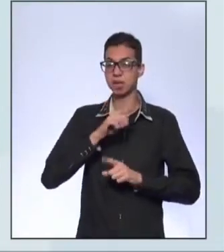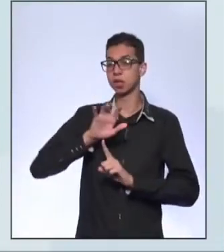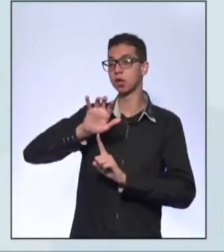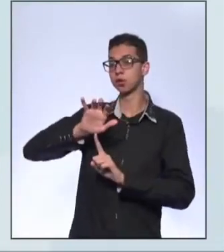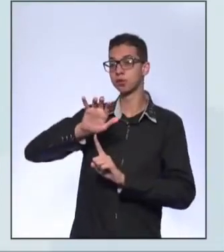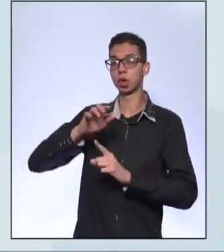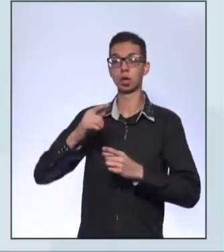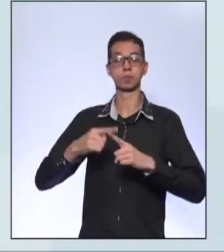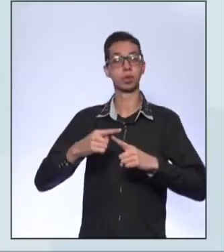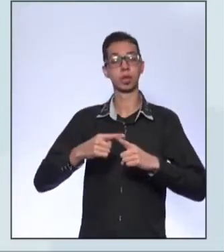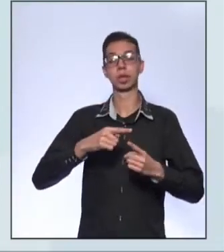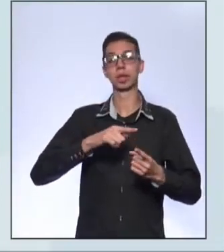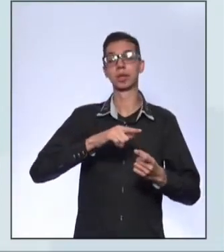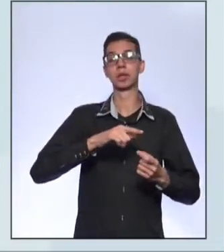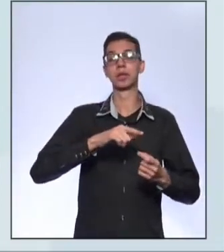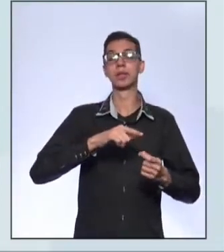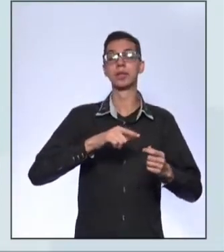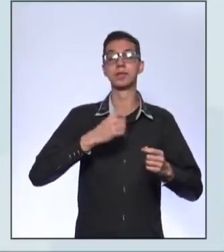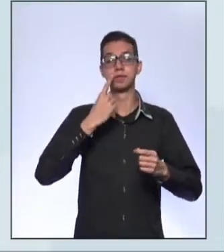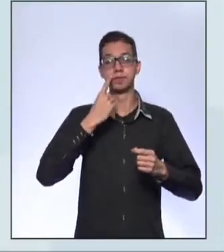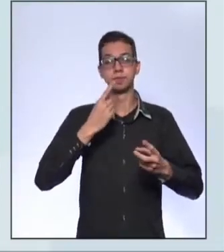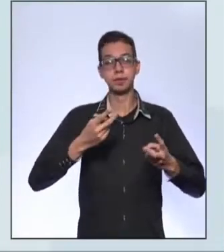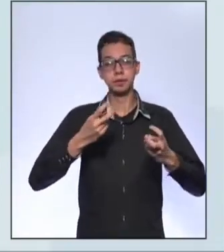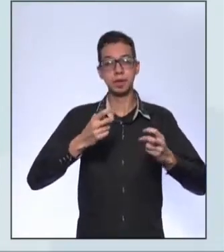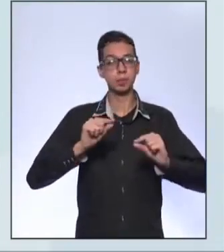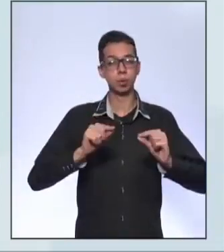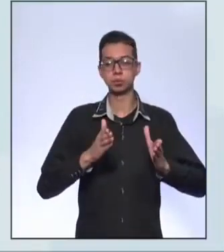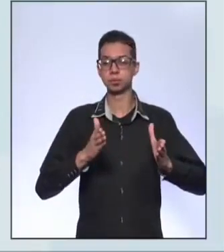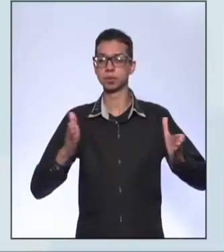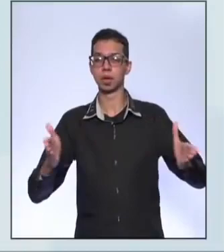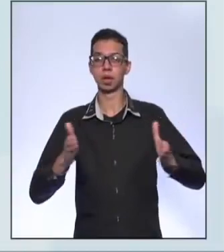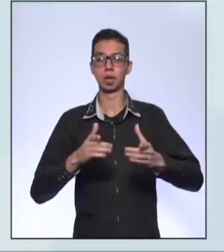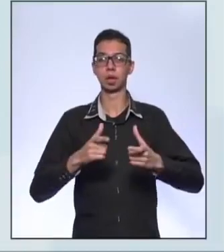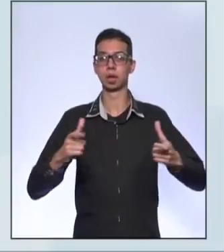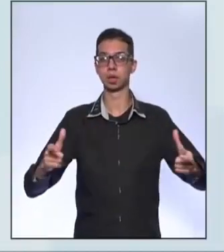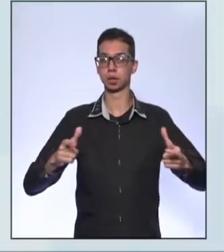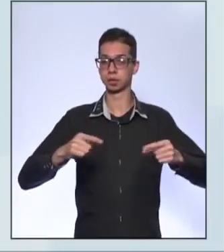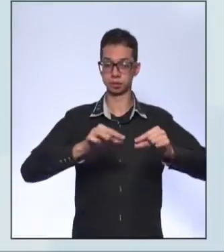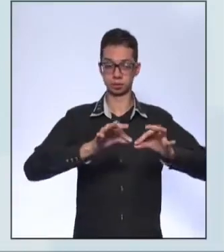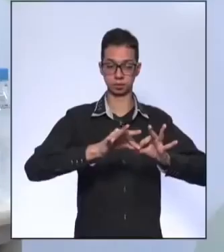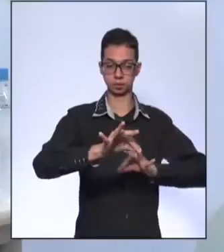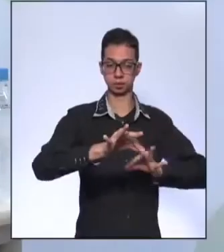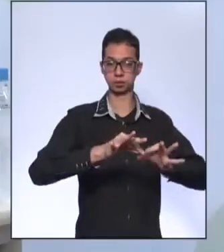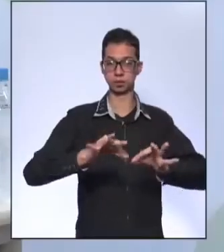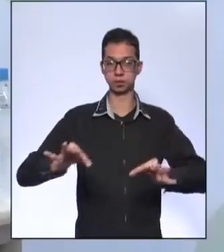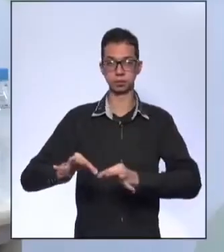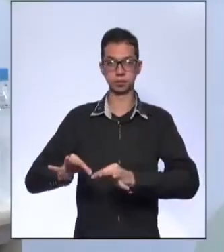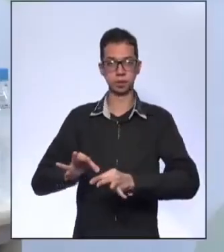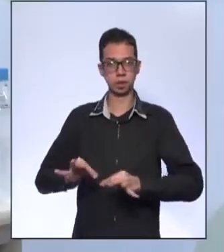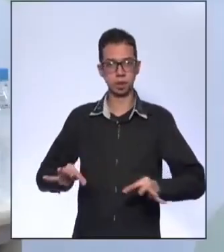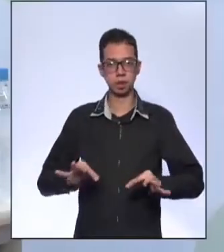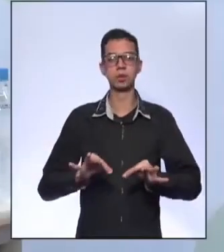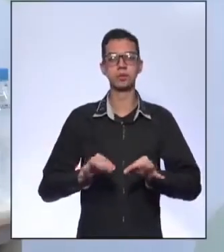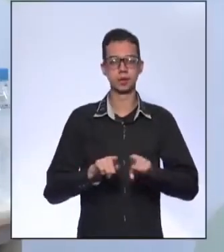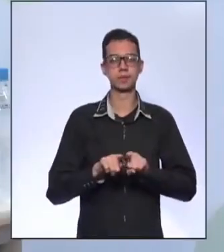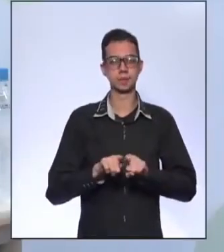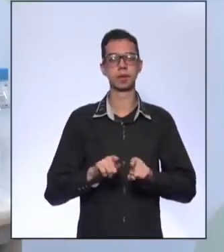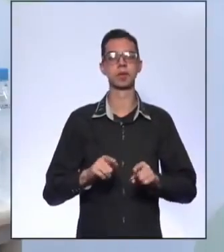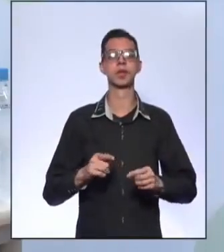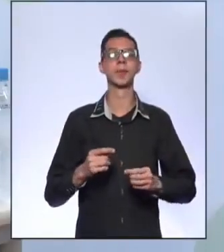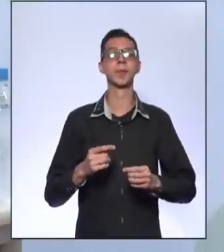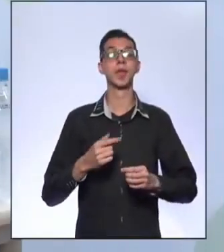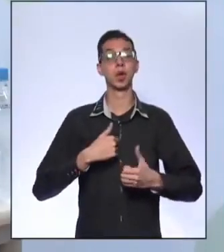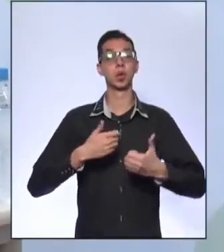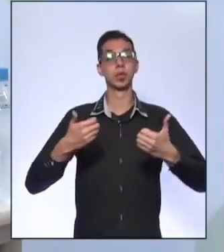segundo a extensão territorial EA intensidade destas relações não é o que eu falei para vocês anteriormente no início da aula